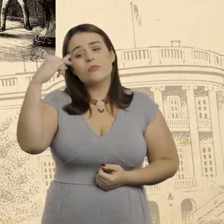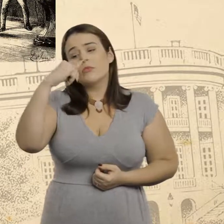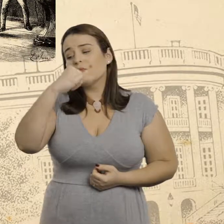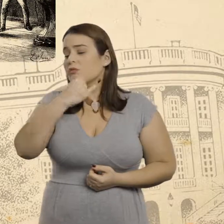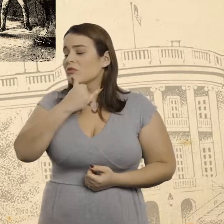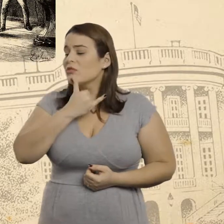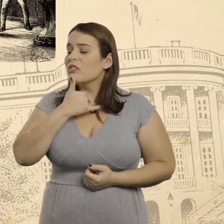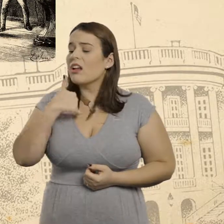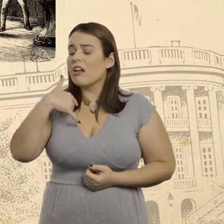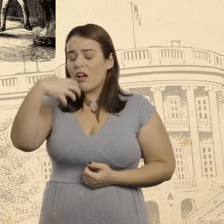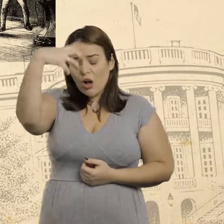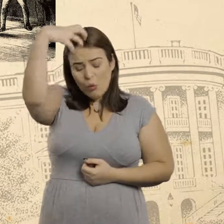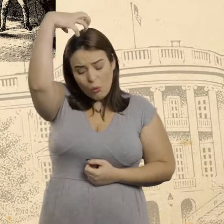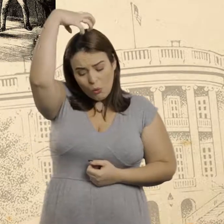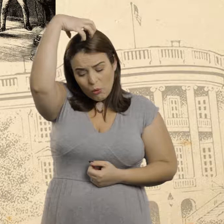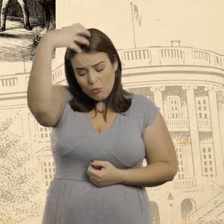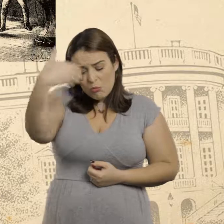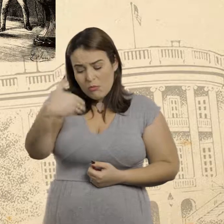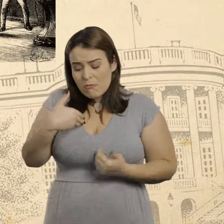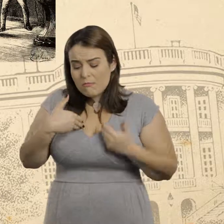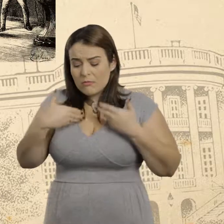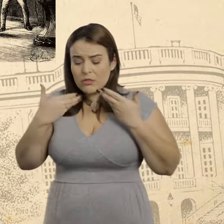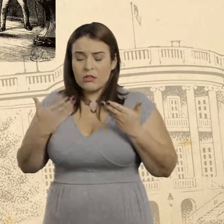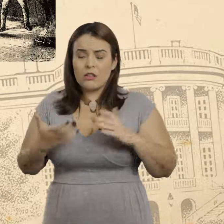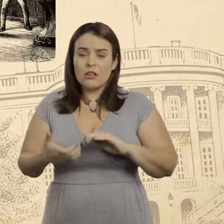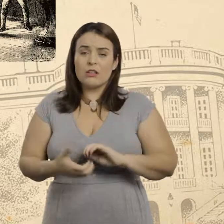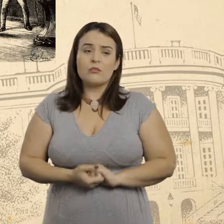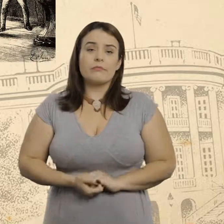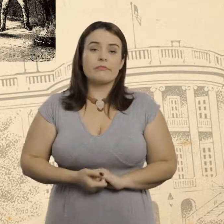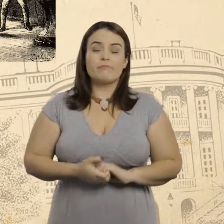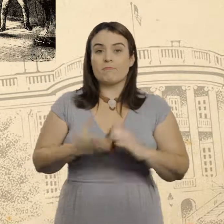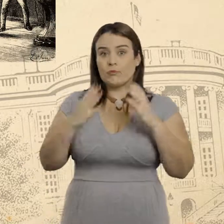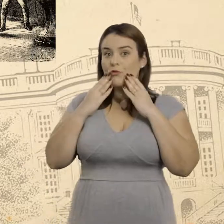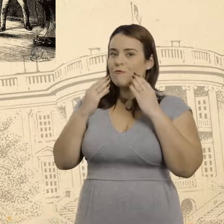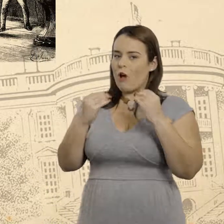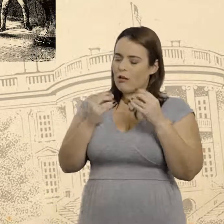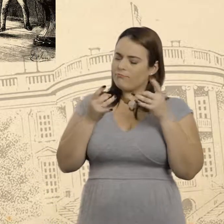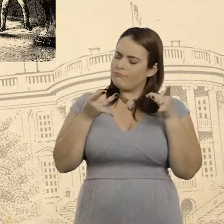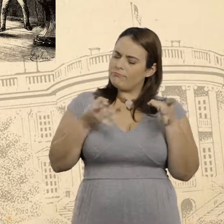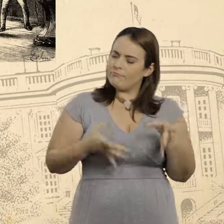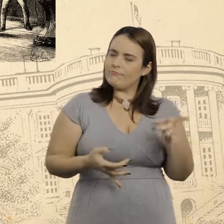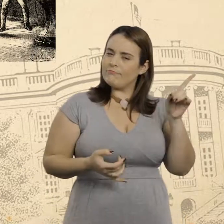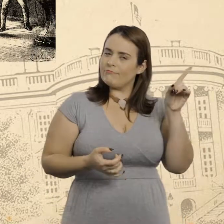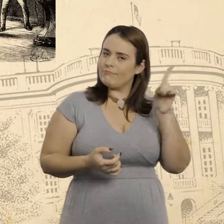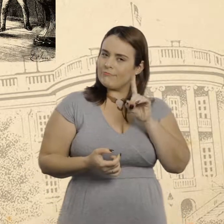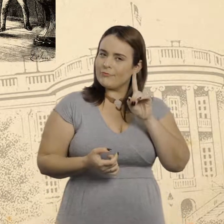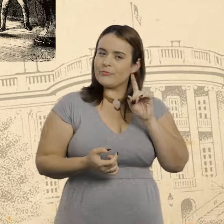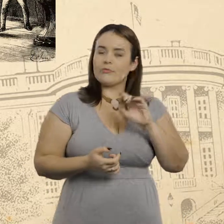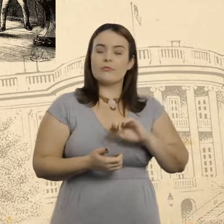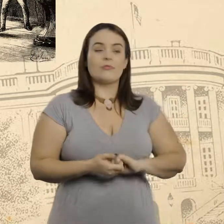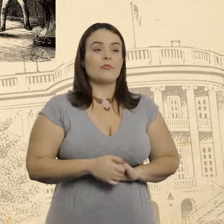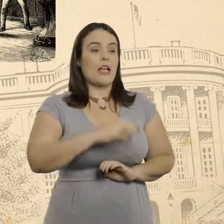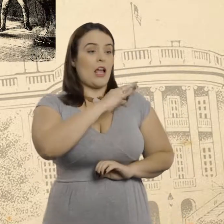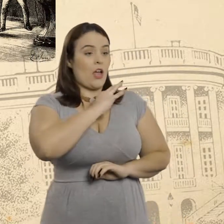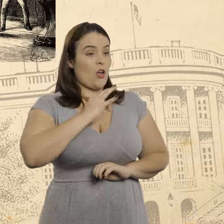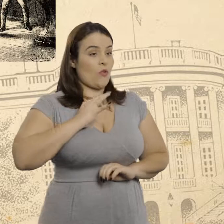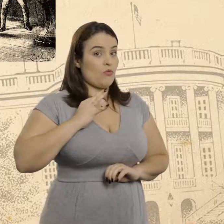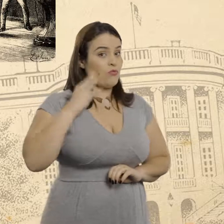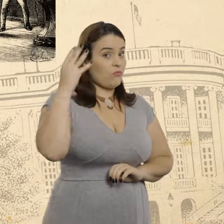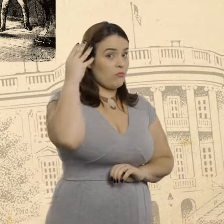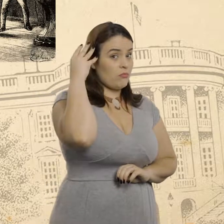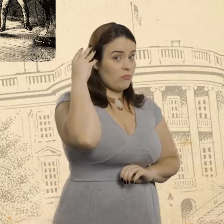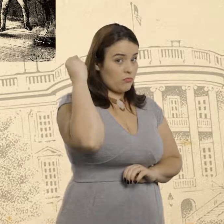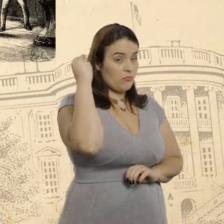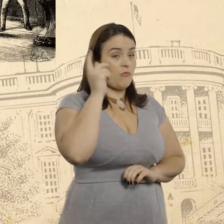triste porque achou que o atraso era culpa sua. Mas o Sr. Fogg não desistiu. Phileas Fogg deixou a Uda, o detetive